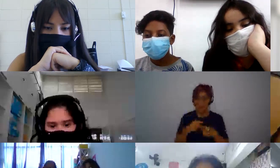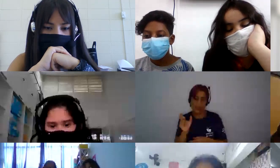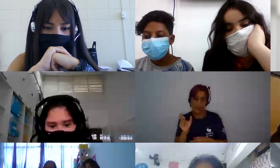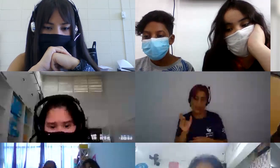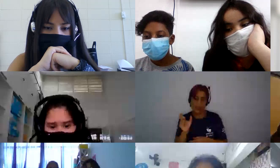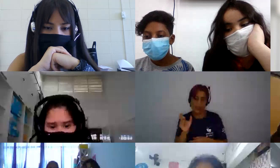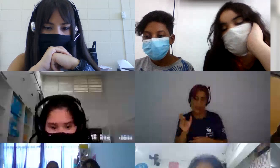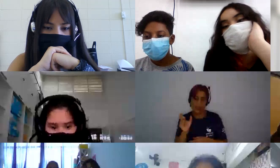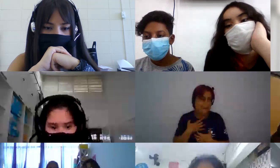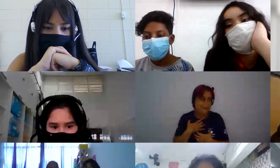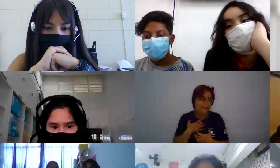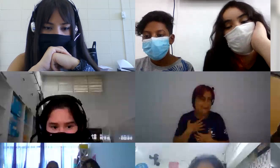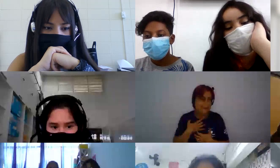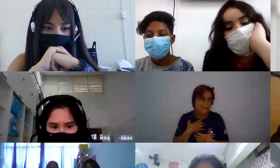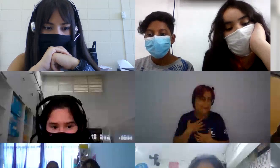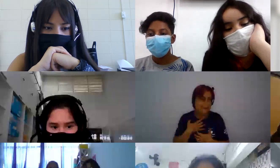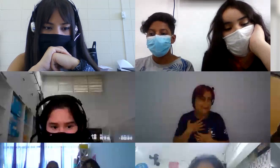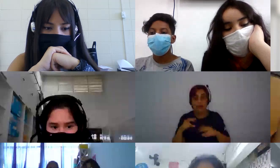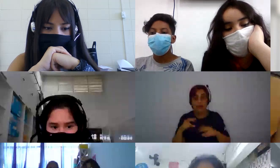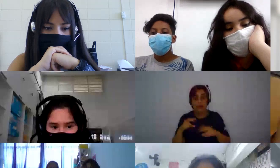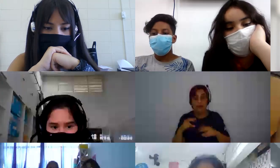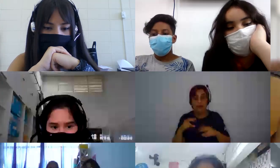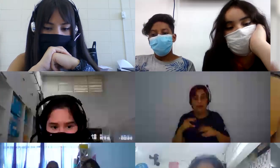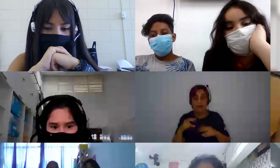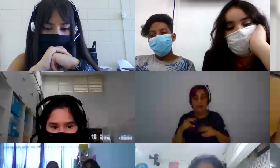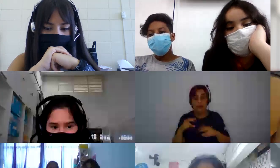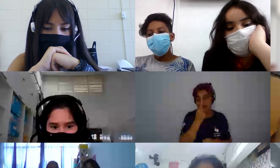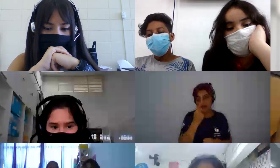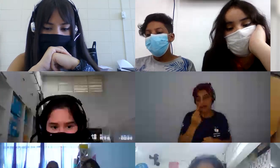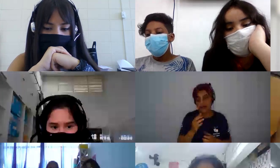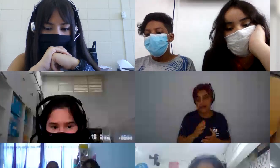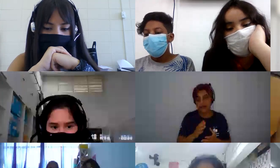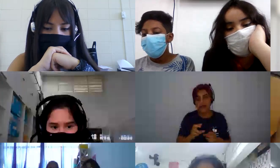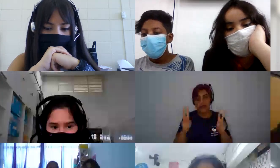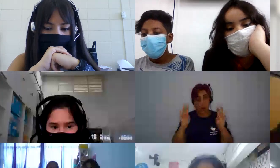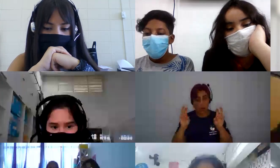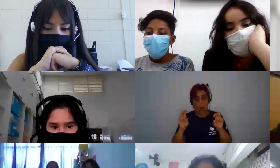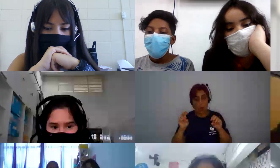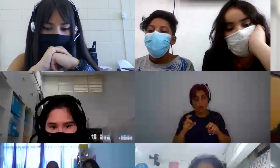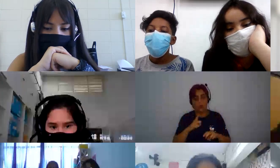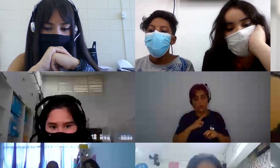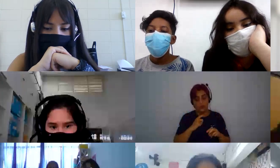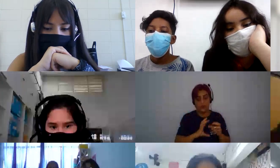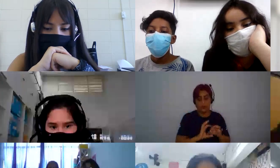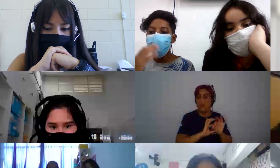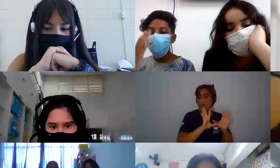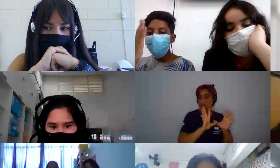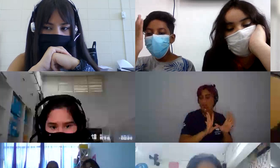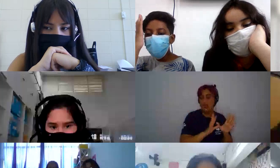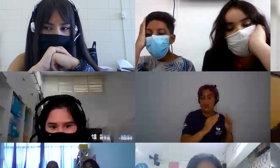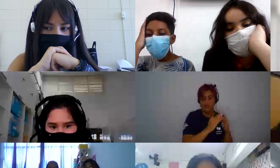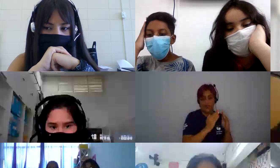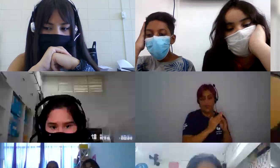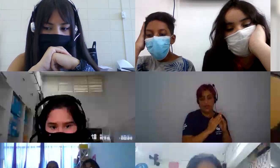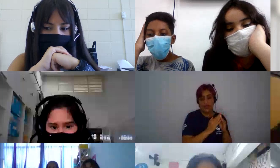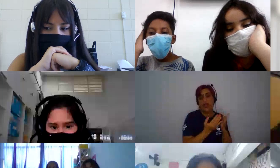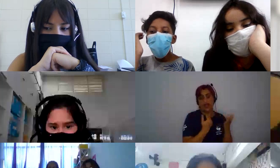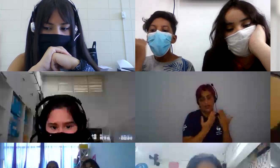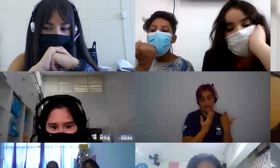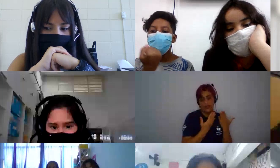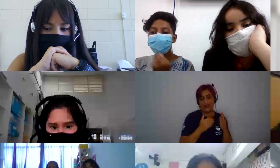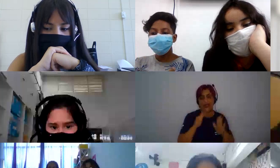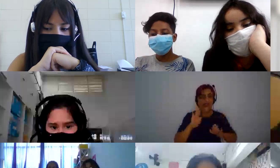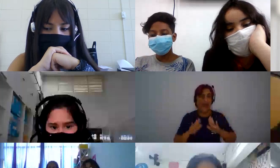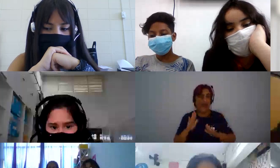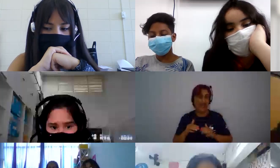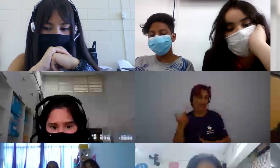pejorativa. O assunto intimidade é um assunto que você, às vezes, tem liberdade para falar em casa, às vezes não tem. Você sabe disso,